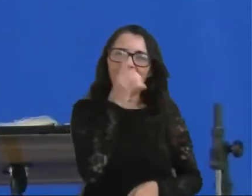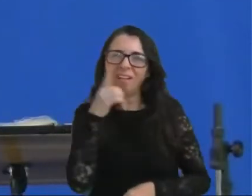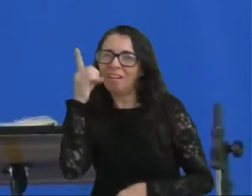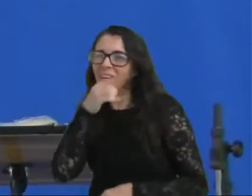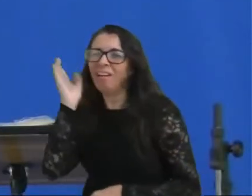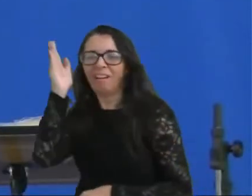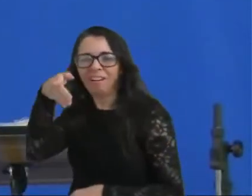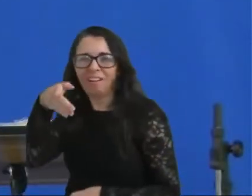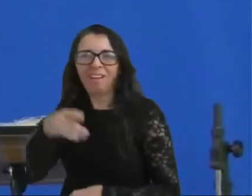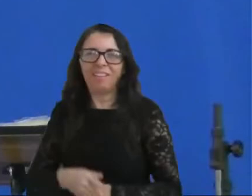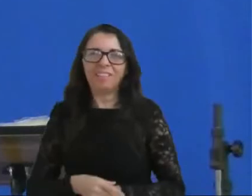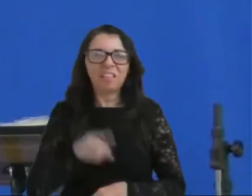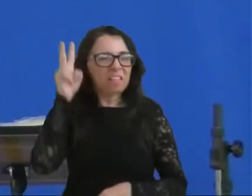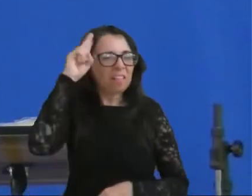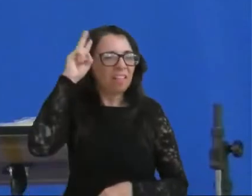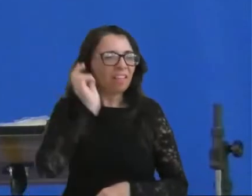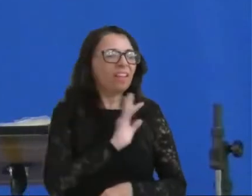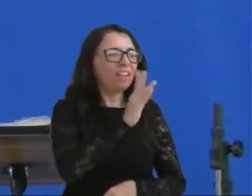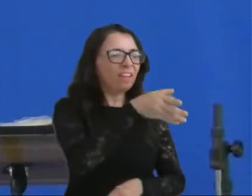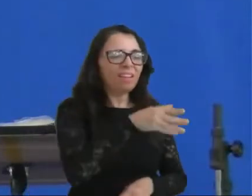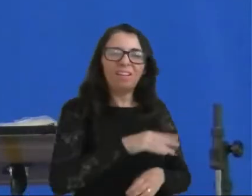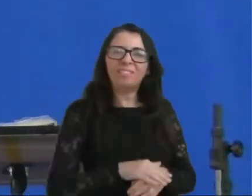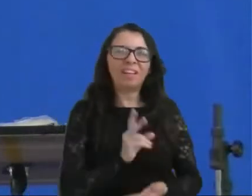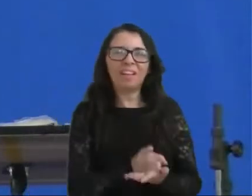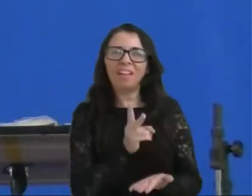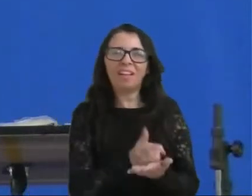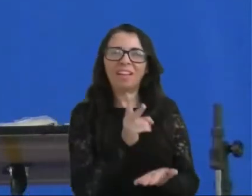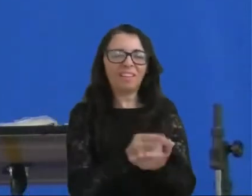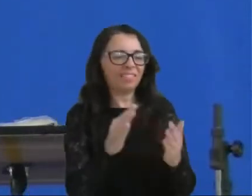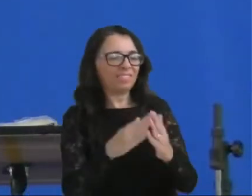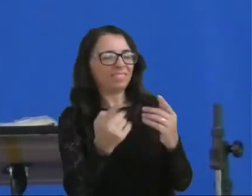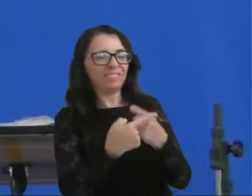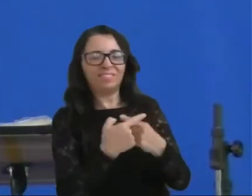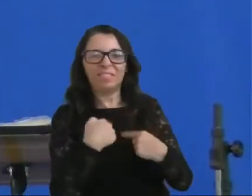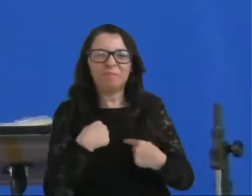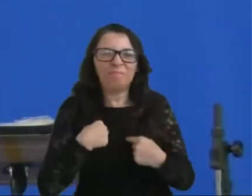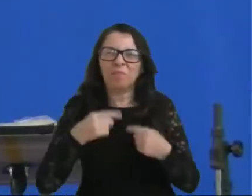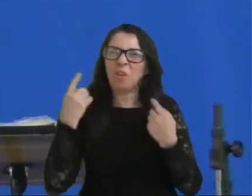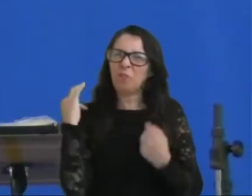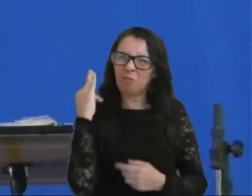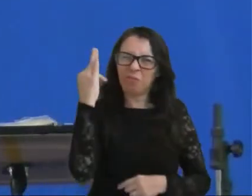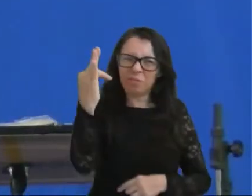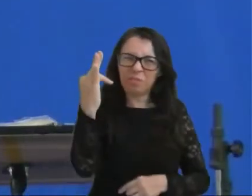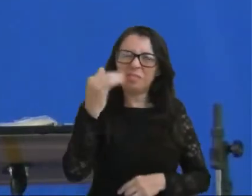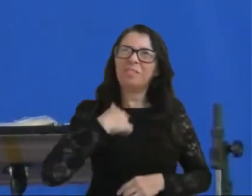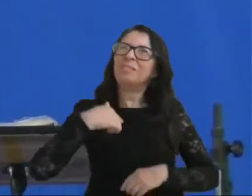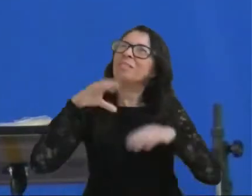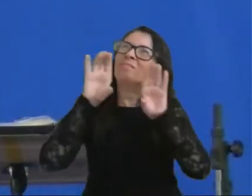obra, do primeiro amor. Você precisa dedicar a sua vida à palavra de Deus.